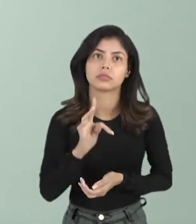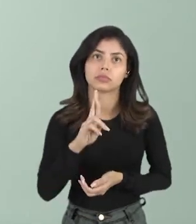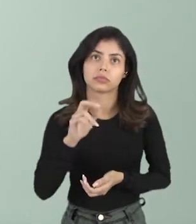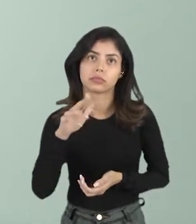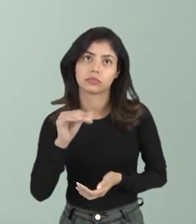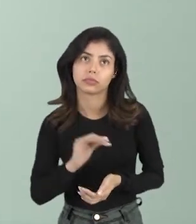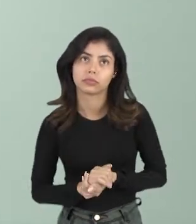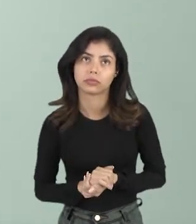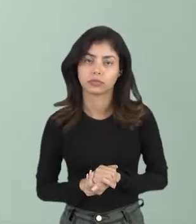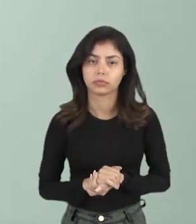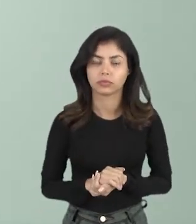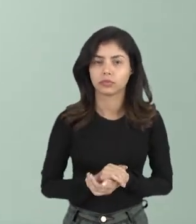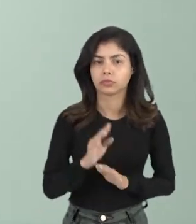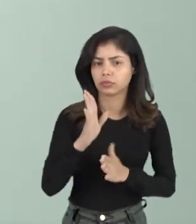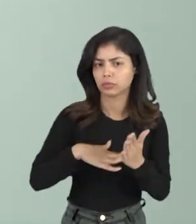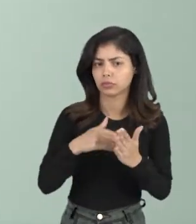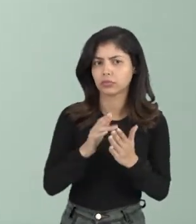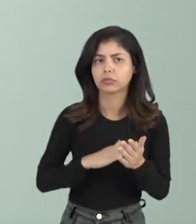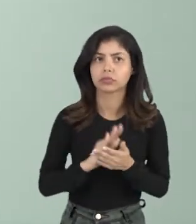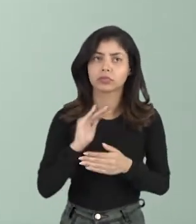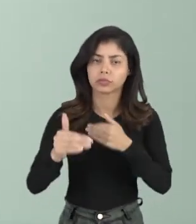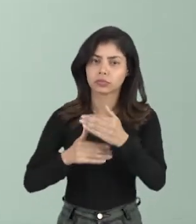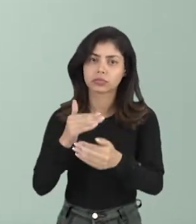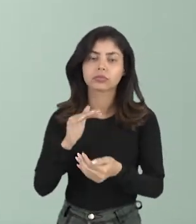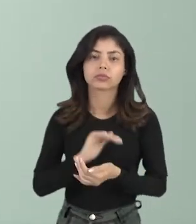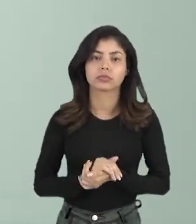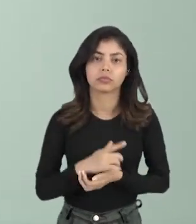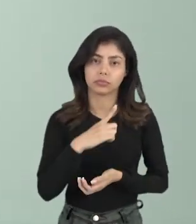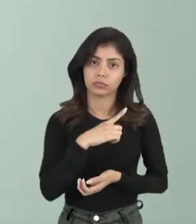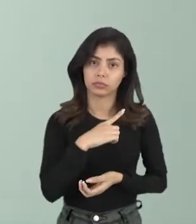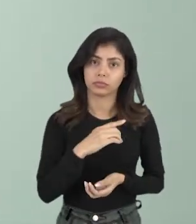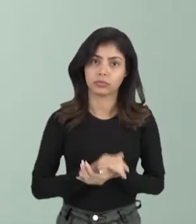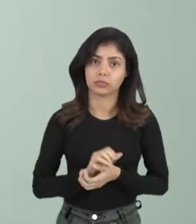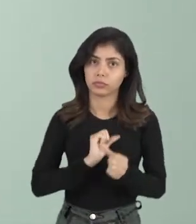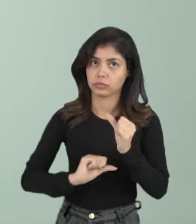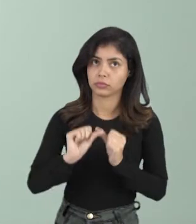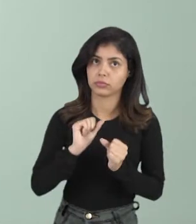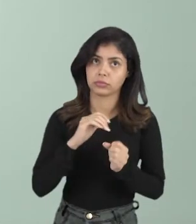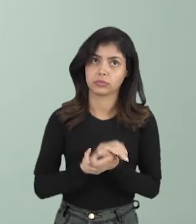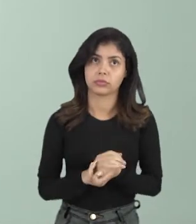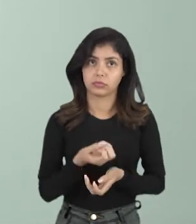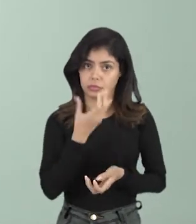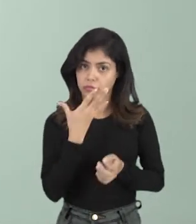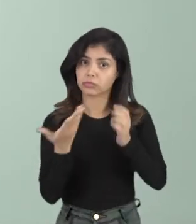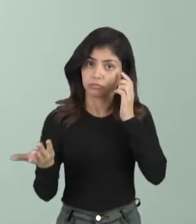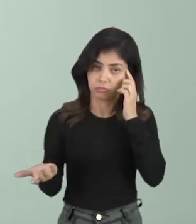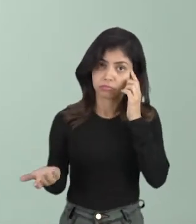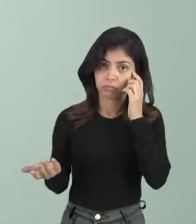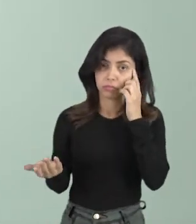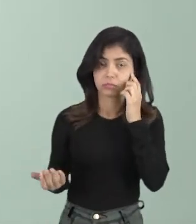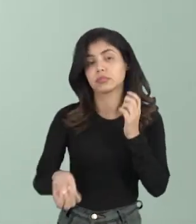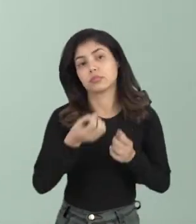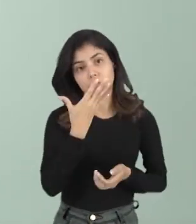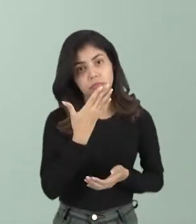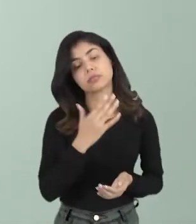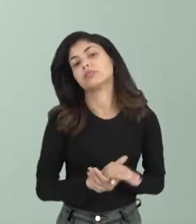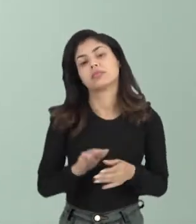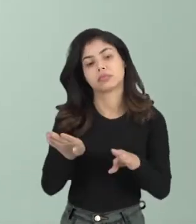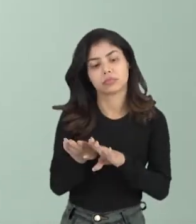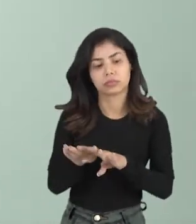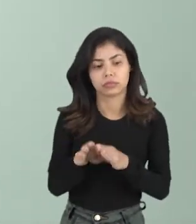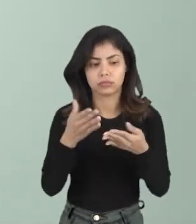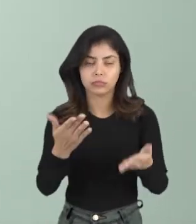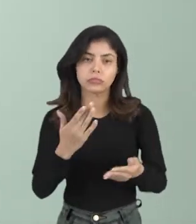com tinta, E aí esse processo ele foi modificado com o advento da fotografia. E a fotografia,